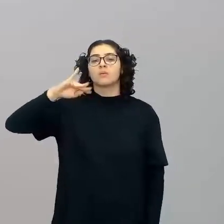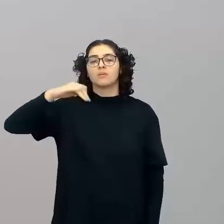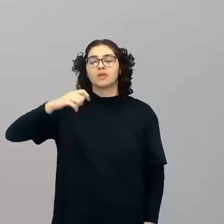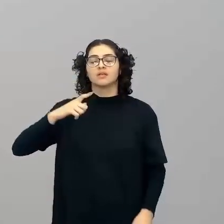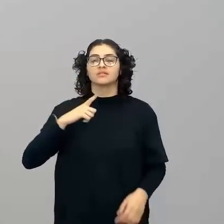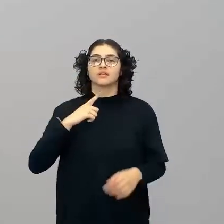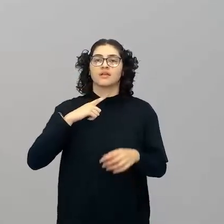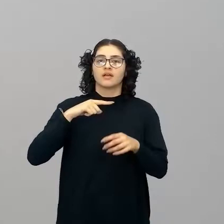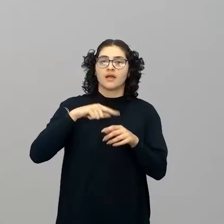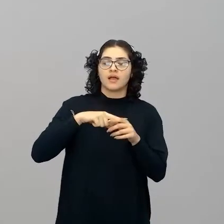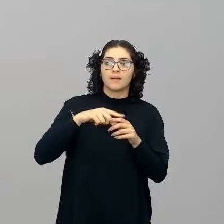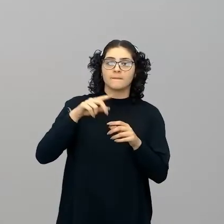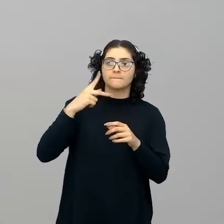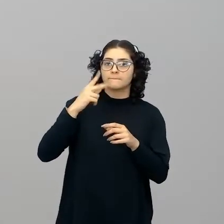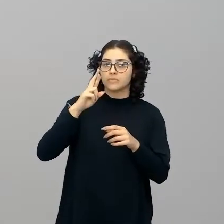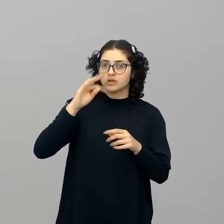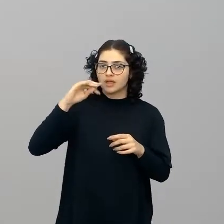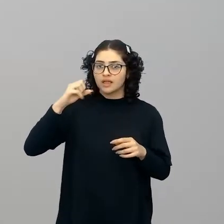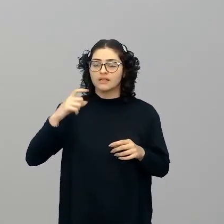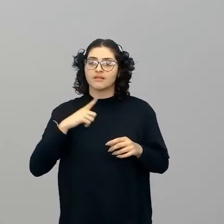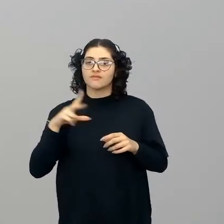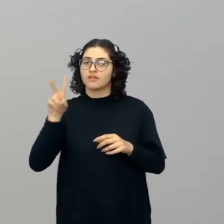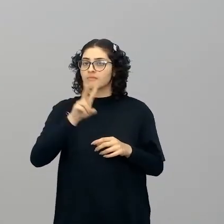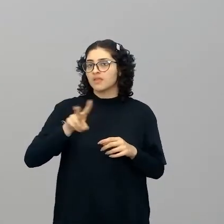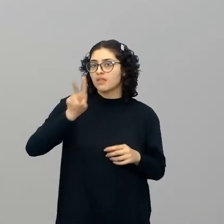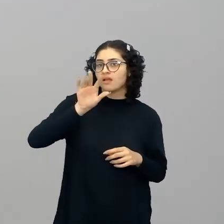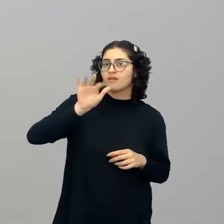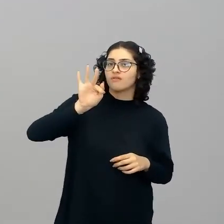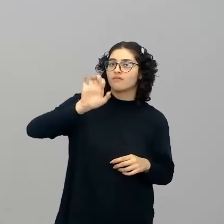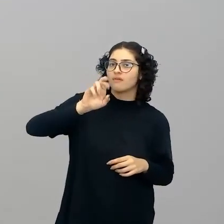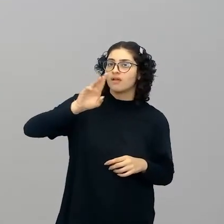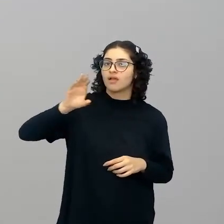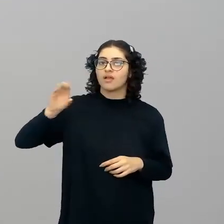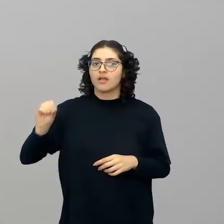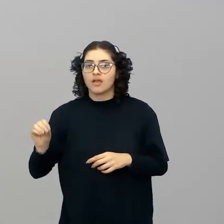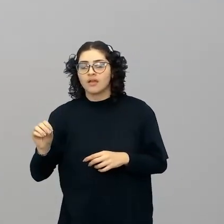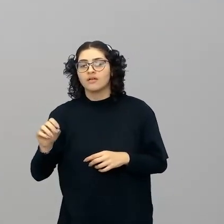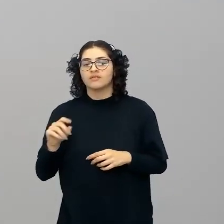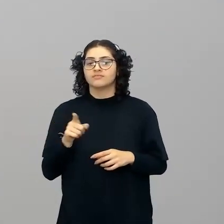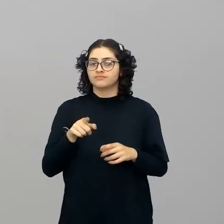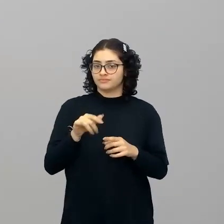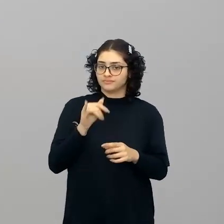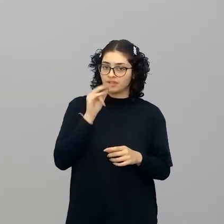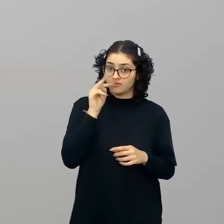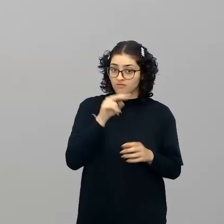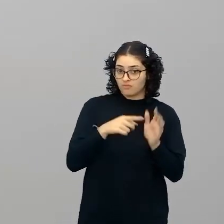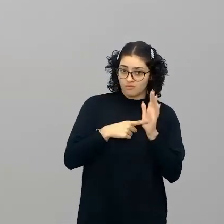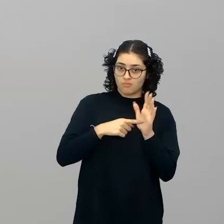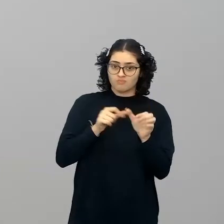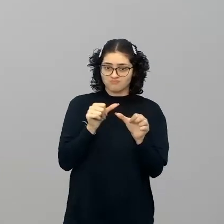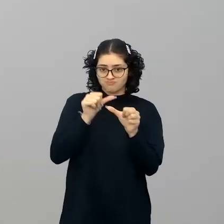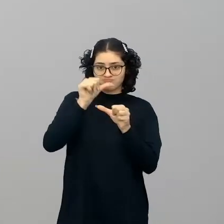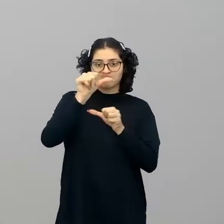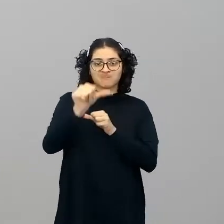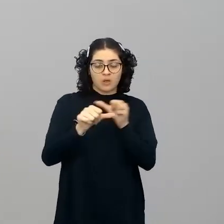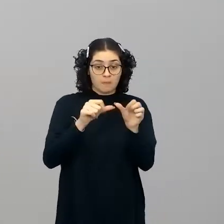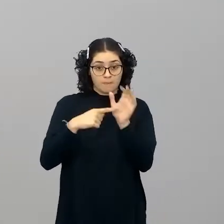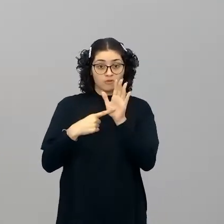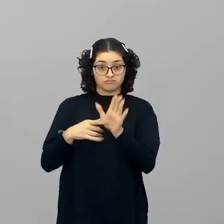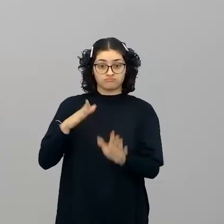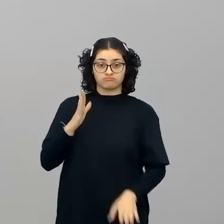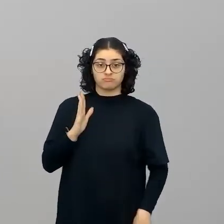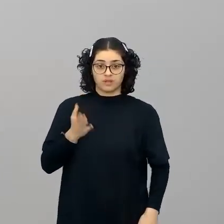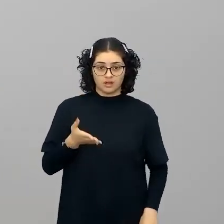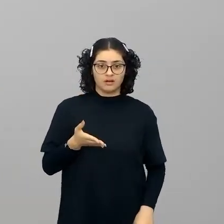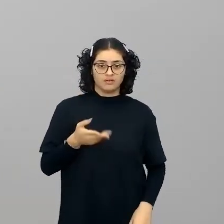está presente ali nos glóbulos vermelhos, que são as hemácias, com aquela mutação que a gente apresentou anteriormente, ela